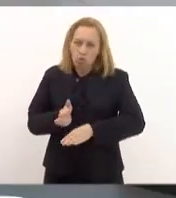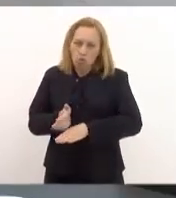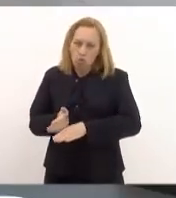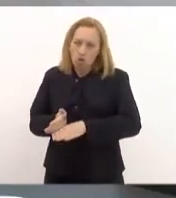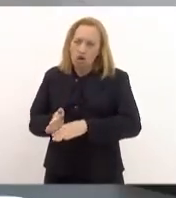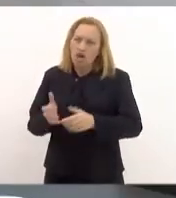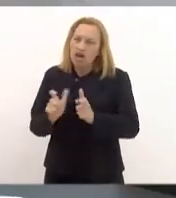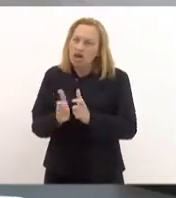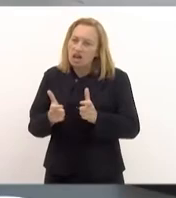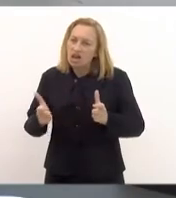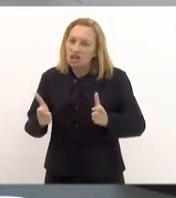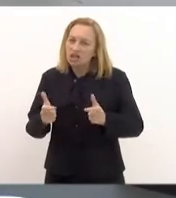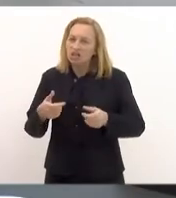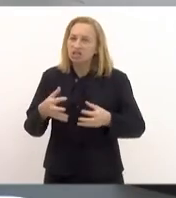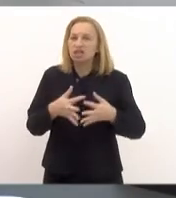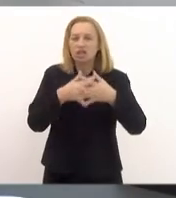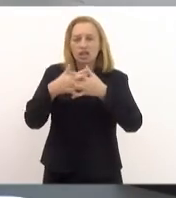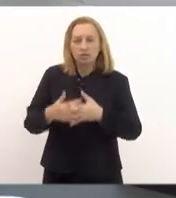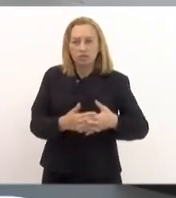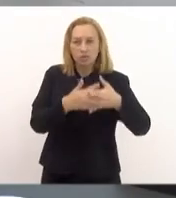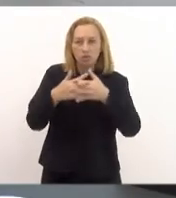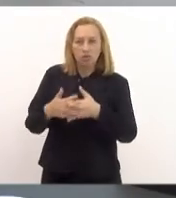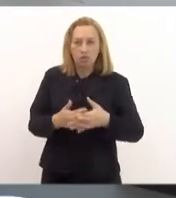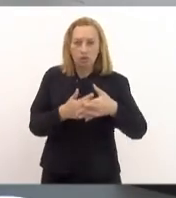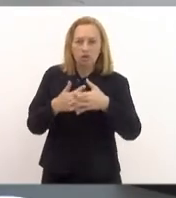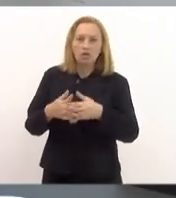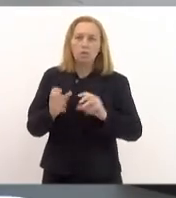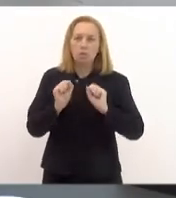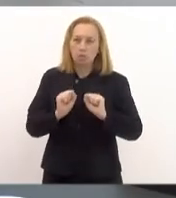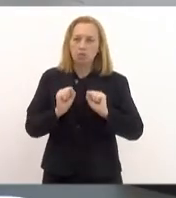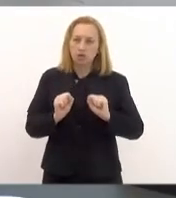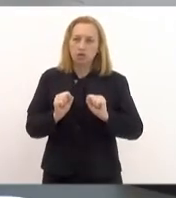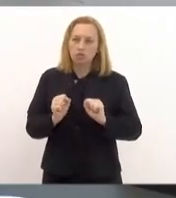caminhões, grandes veículos pudessem nela trafegar em velocidade